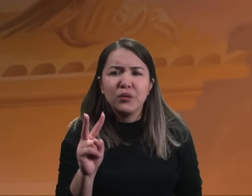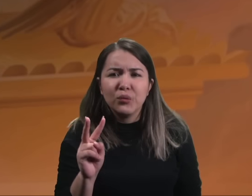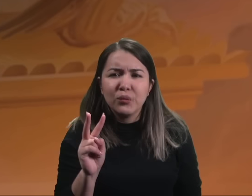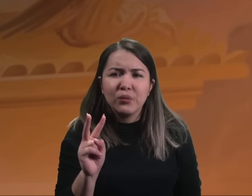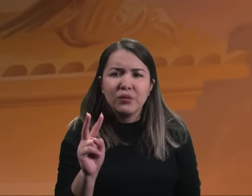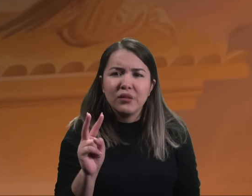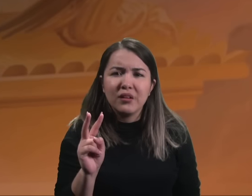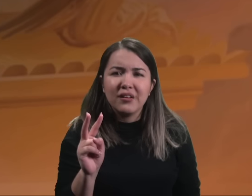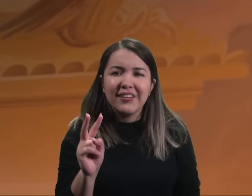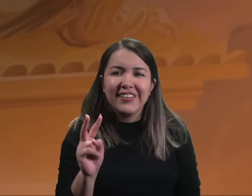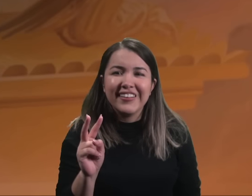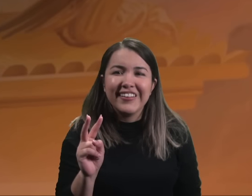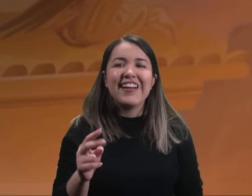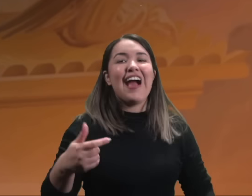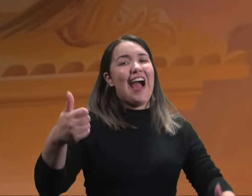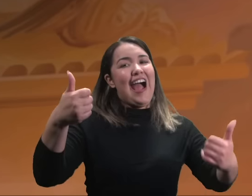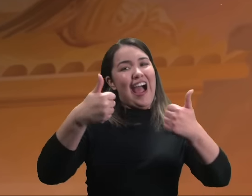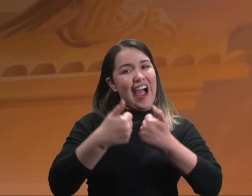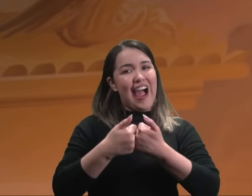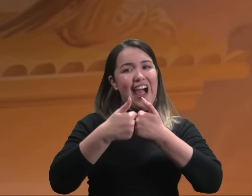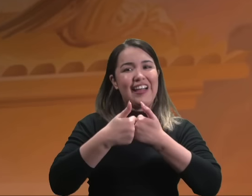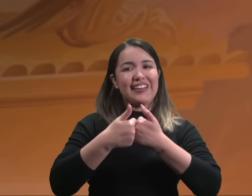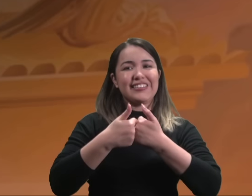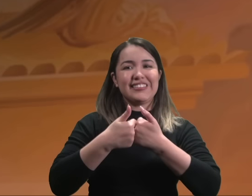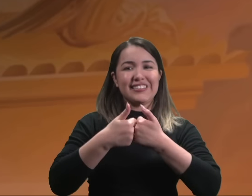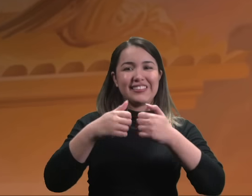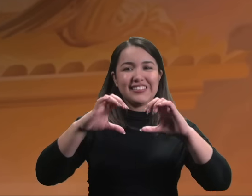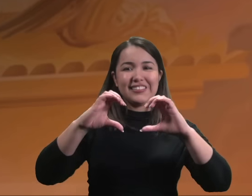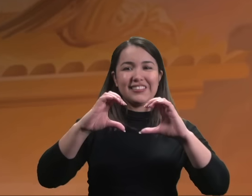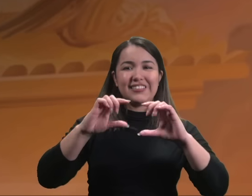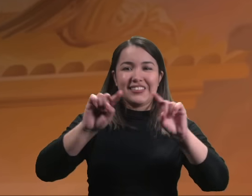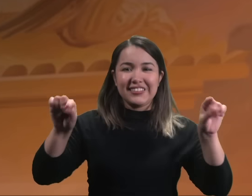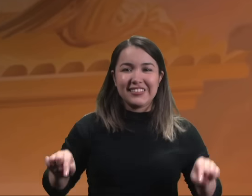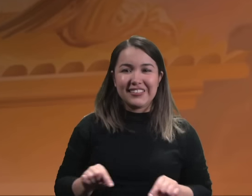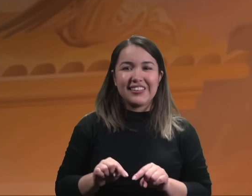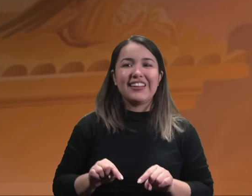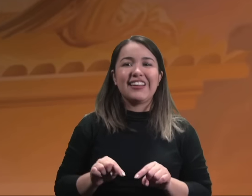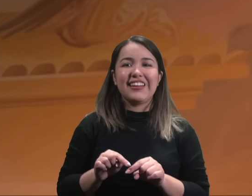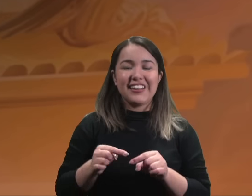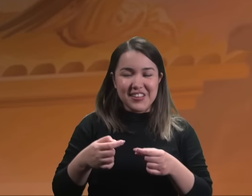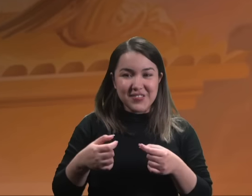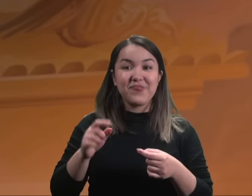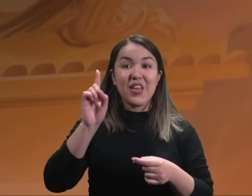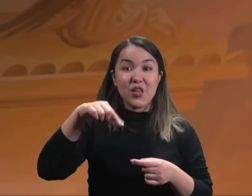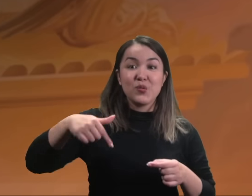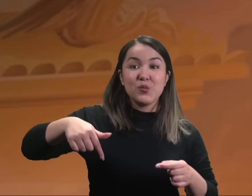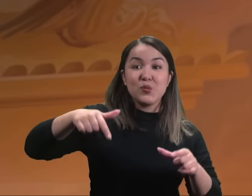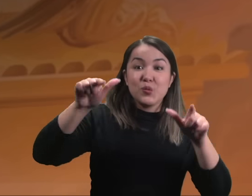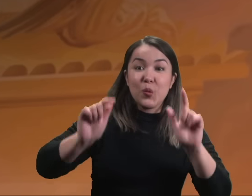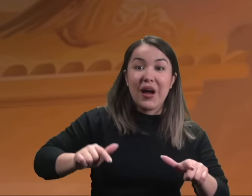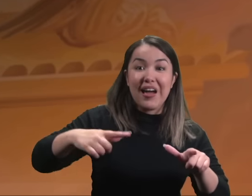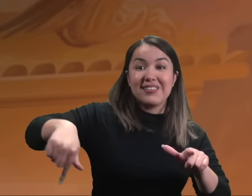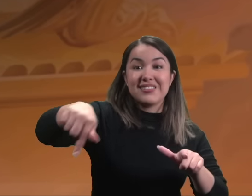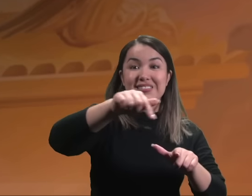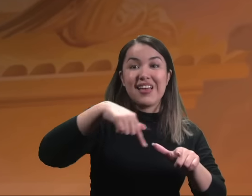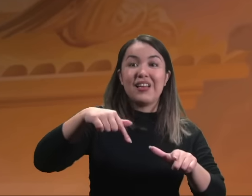visto a Arca da Aliança onde no santuário do Senhor que se encontra